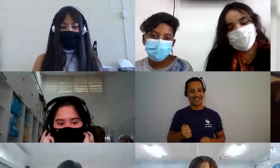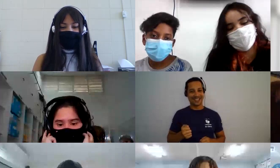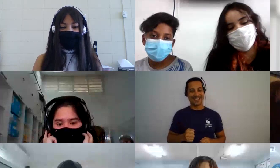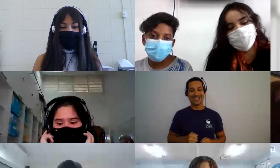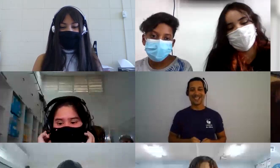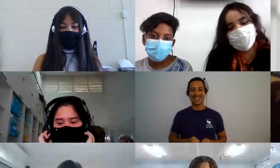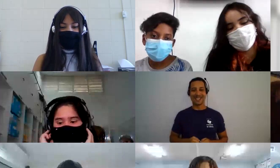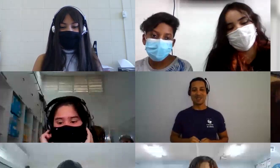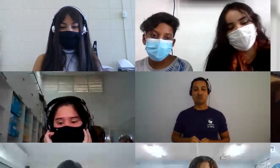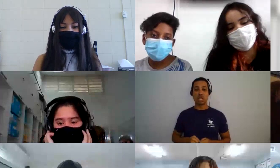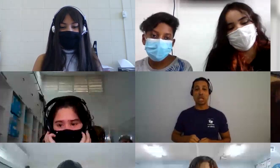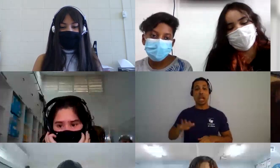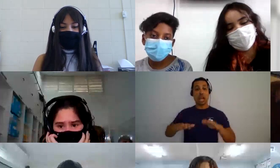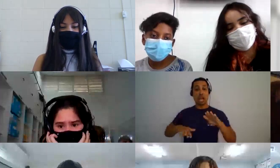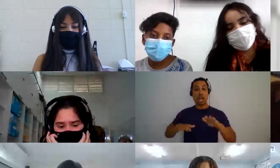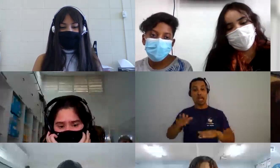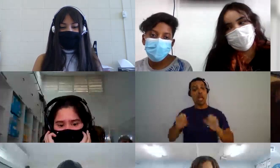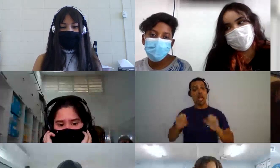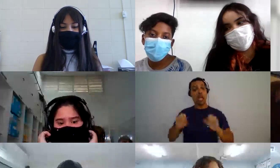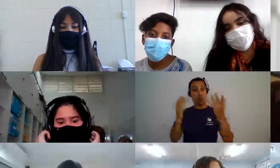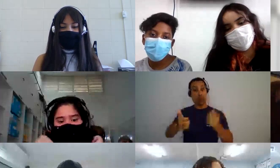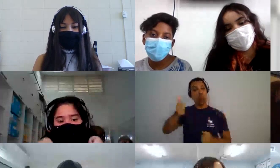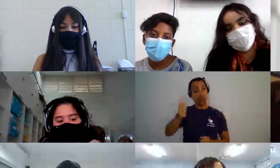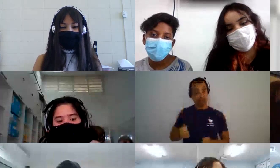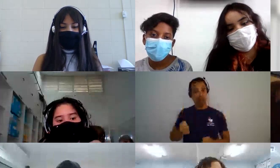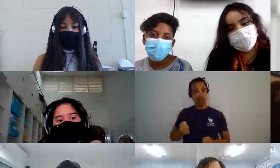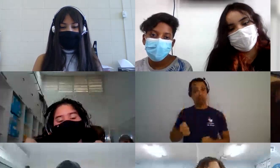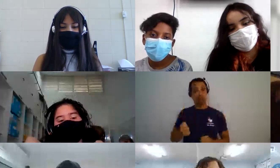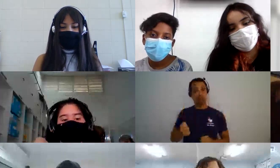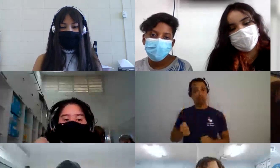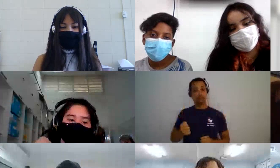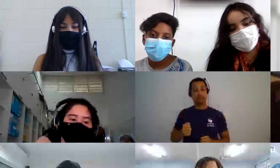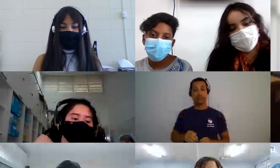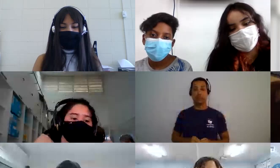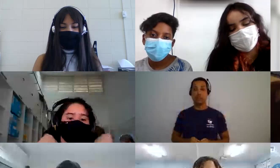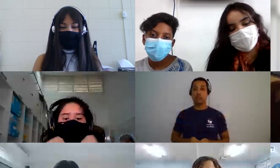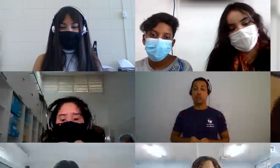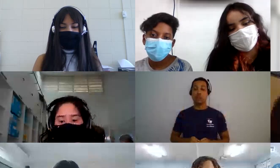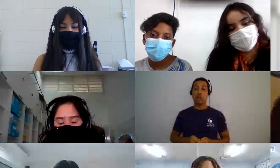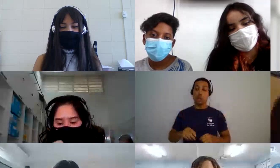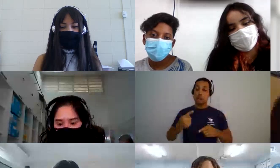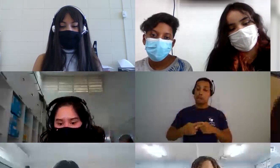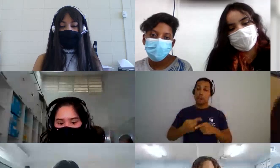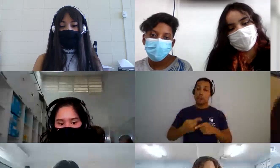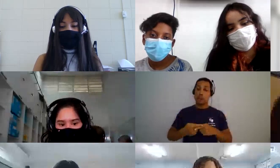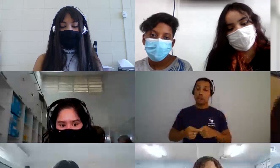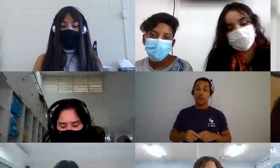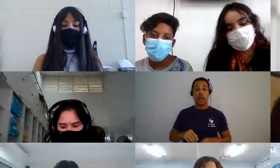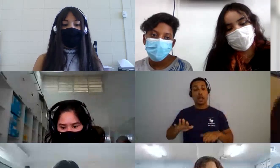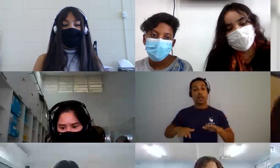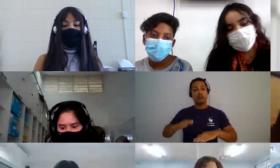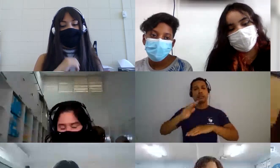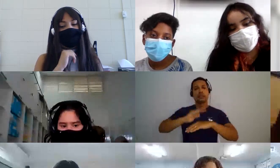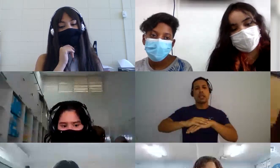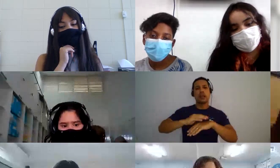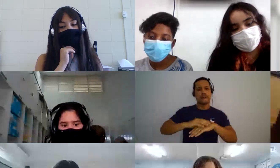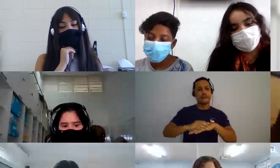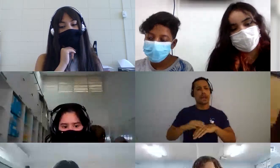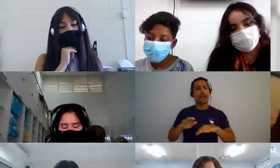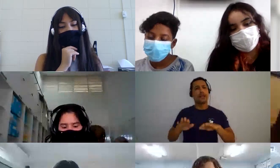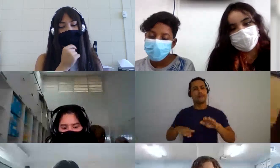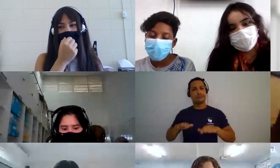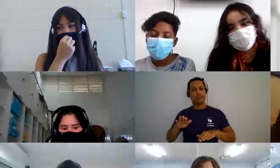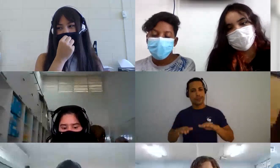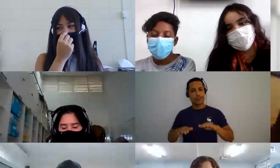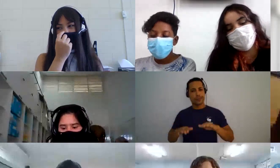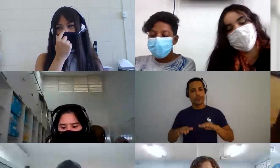disso. Então, de vez em quando, acontecem cagadas. A gente faz coisas e depois fala: caraca, por que que eu fiz isso? É